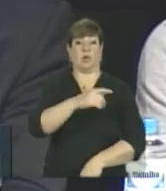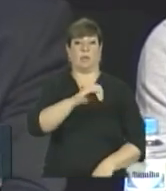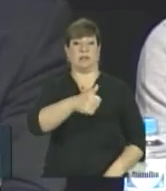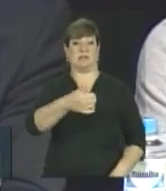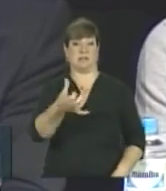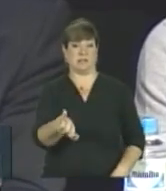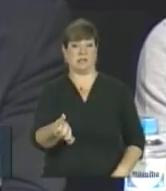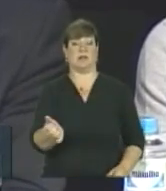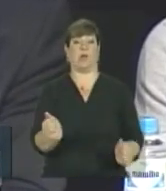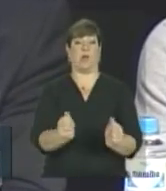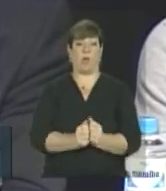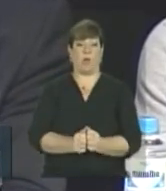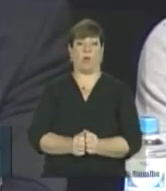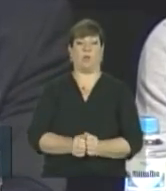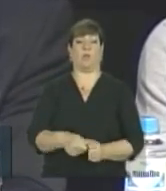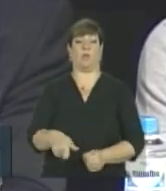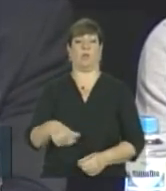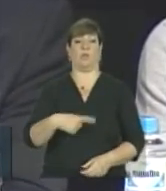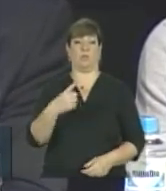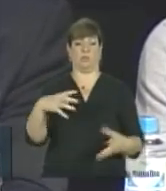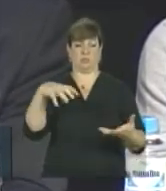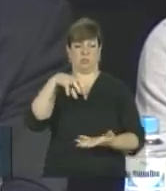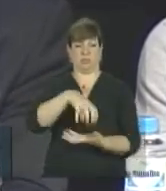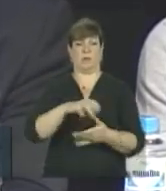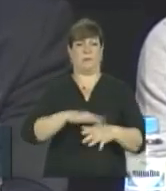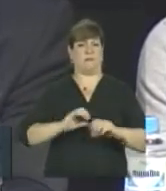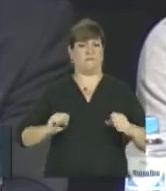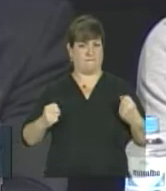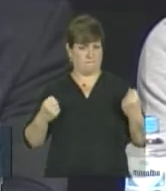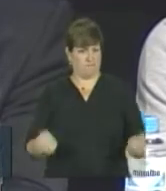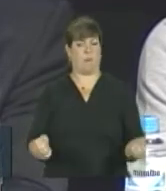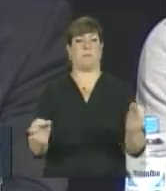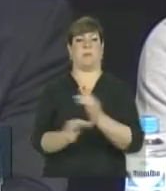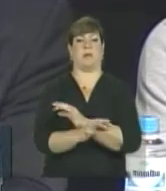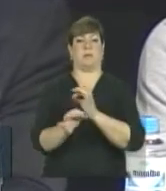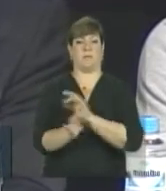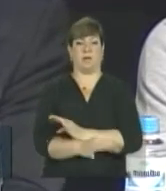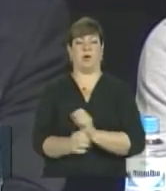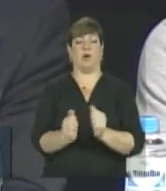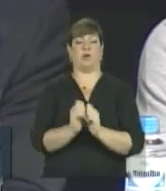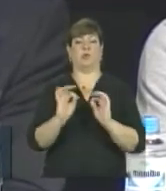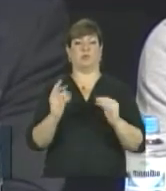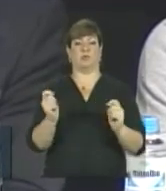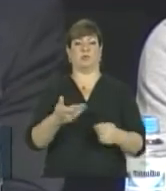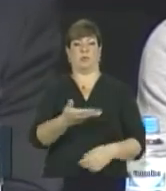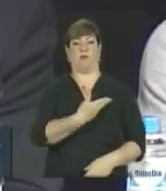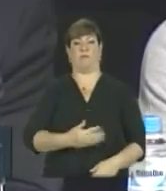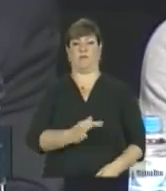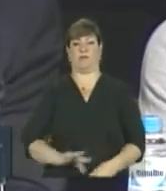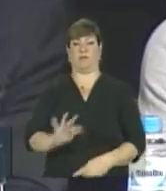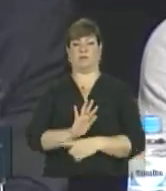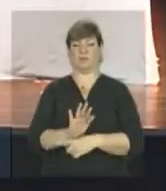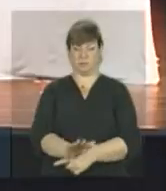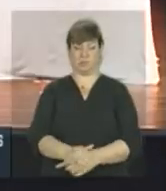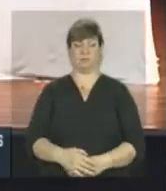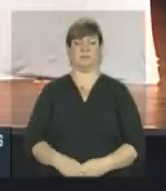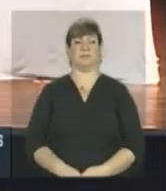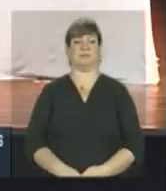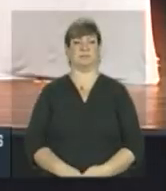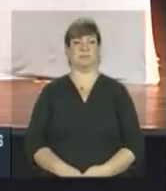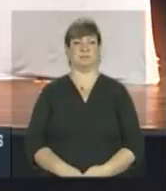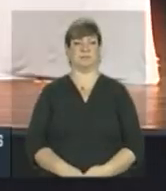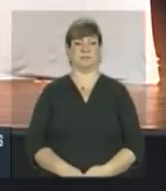com um time mais forte, mais preparado e com todo o suporte do governo federal.